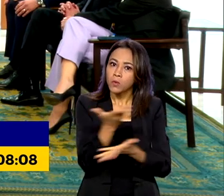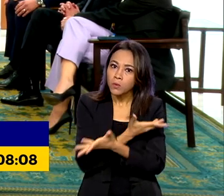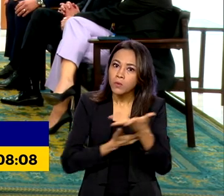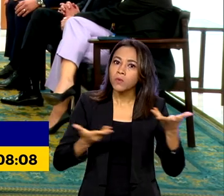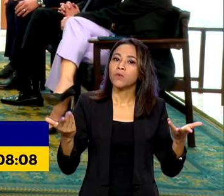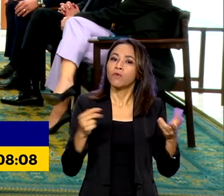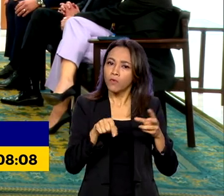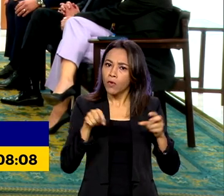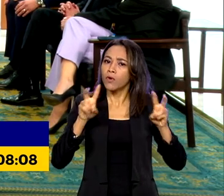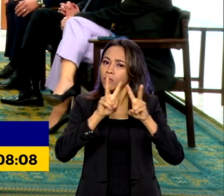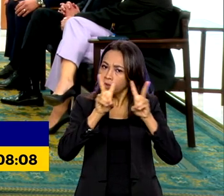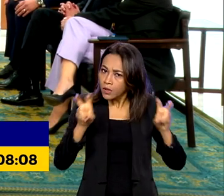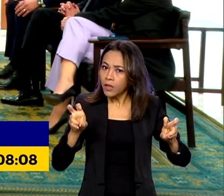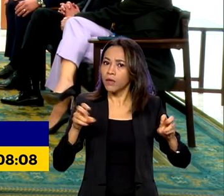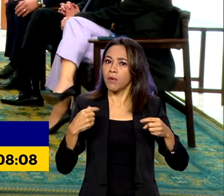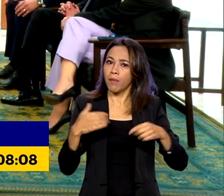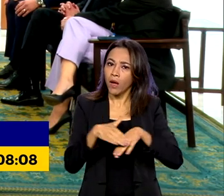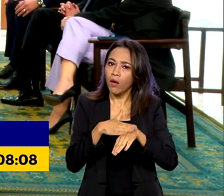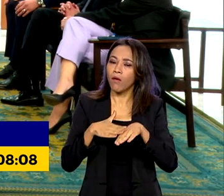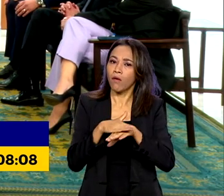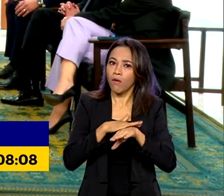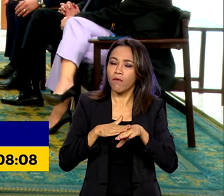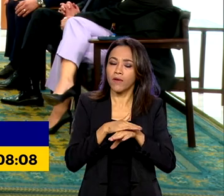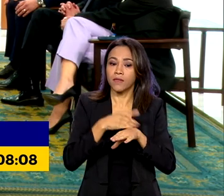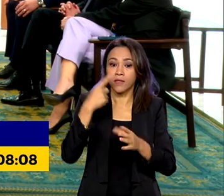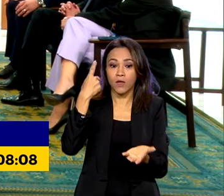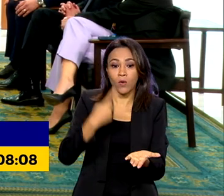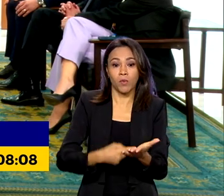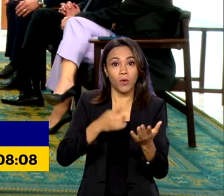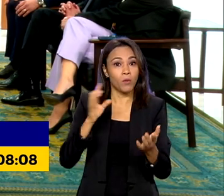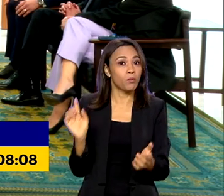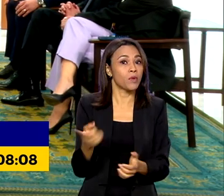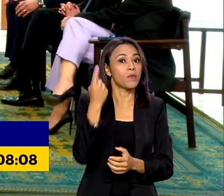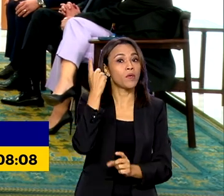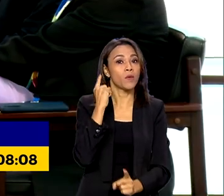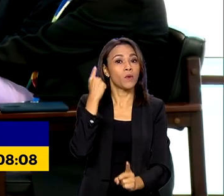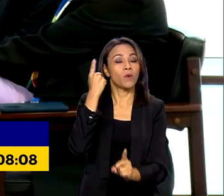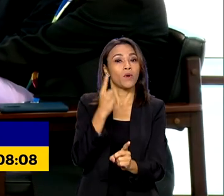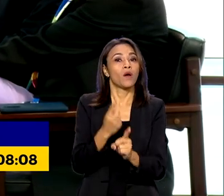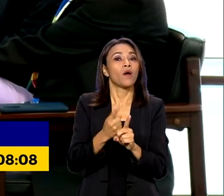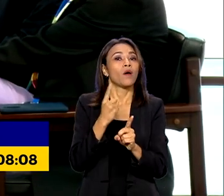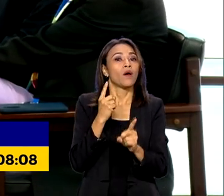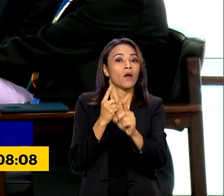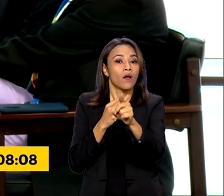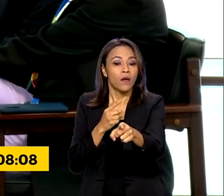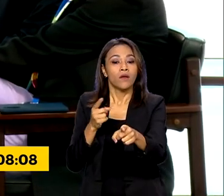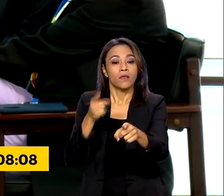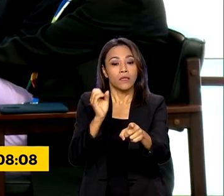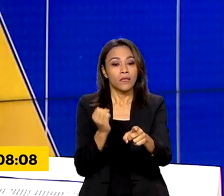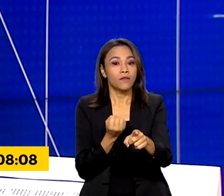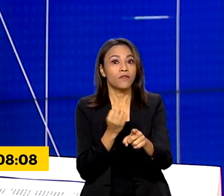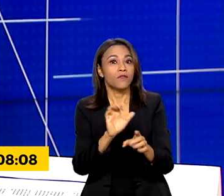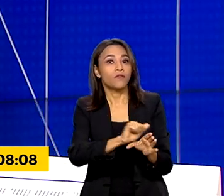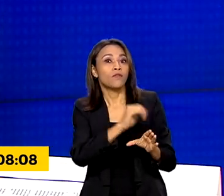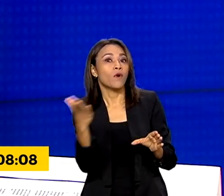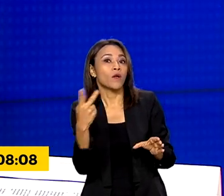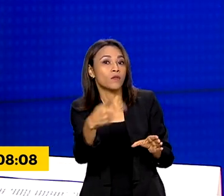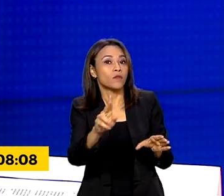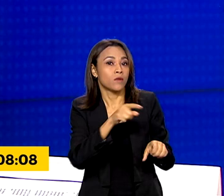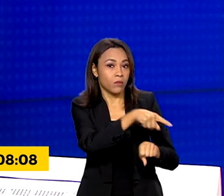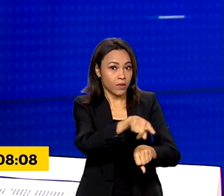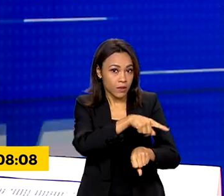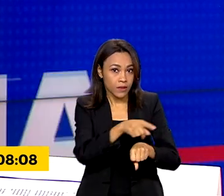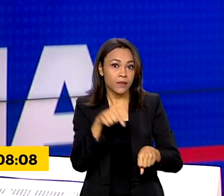foram discutidos na reunião que marcou o primeiro compromisso internacional do futuro chefe de Estado paraguaio. Peña vai